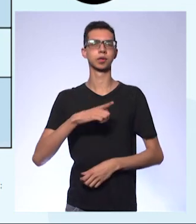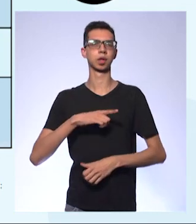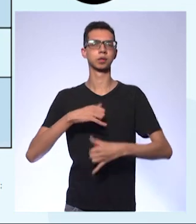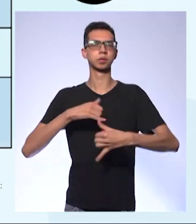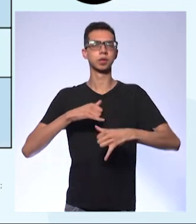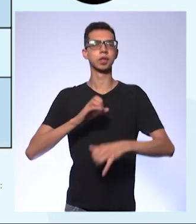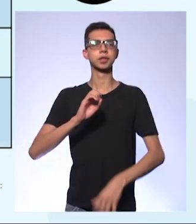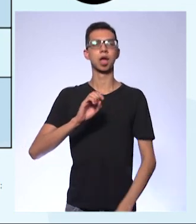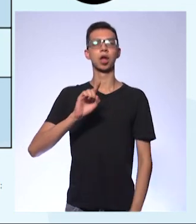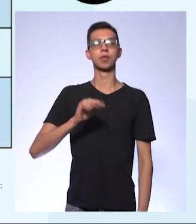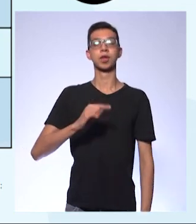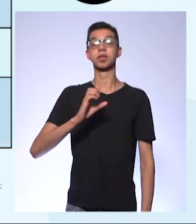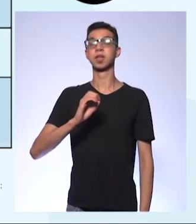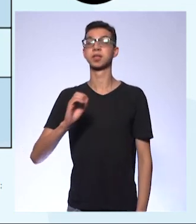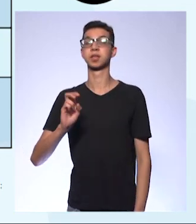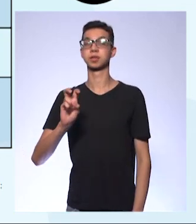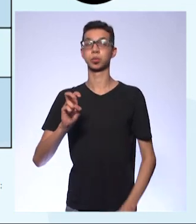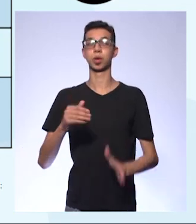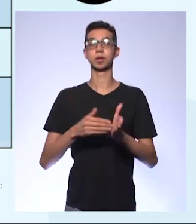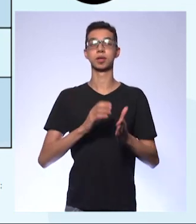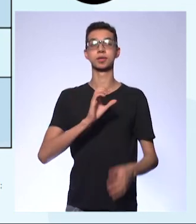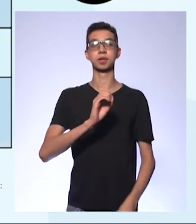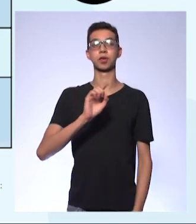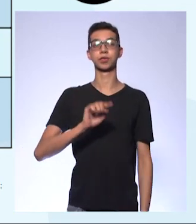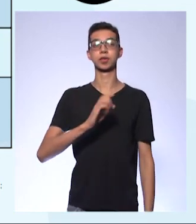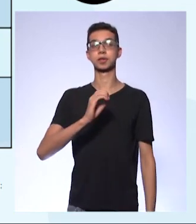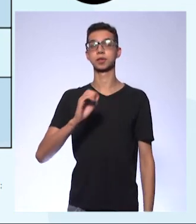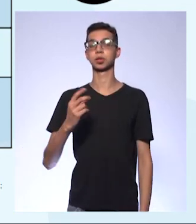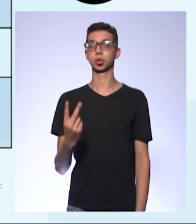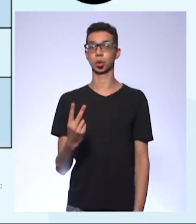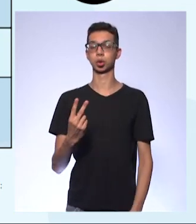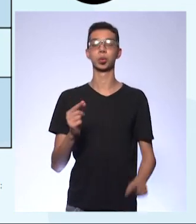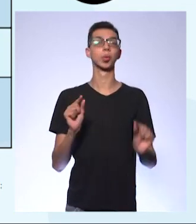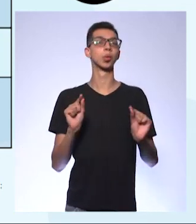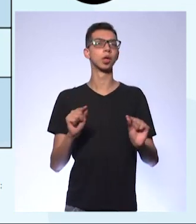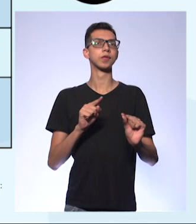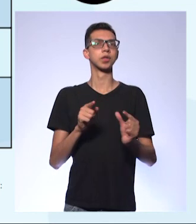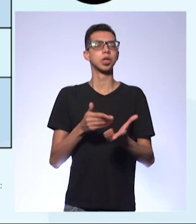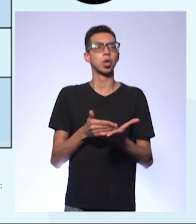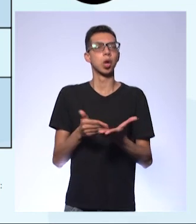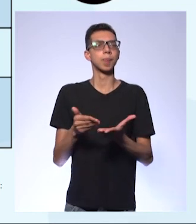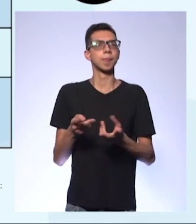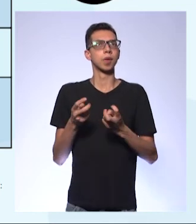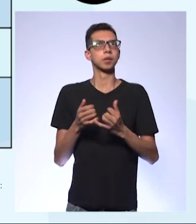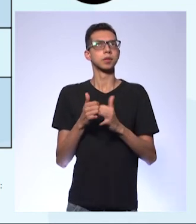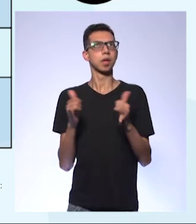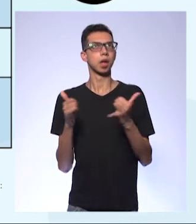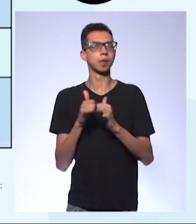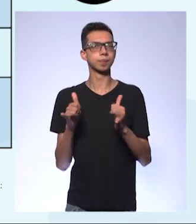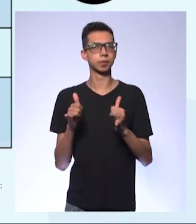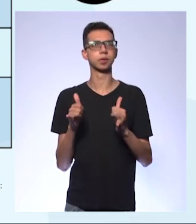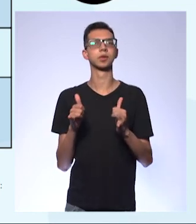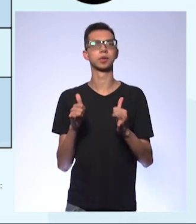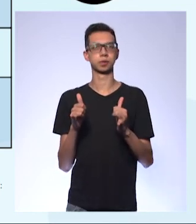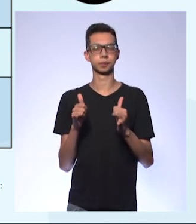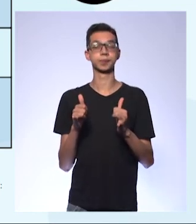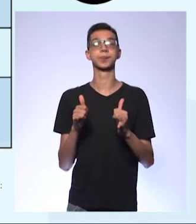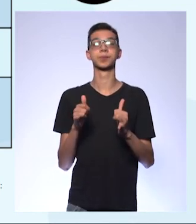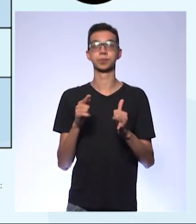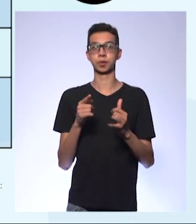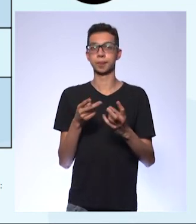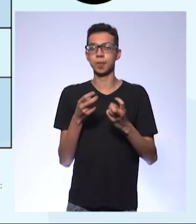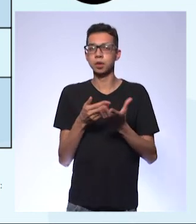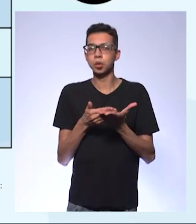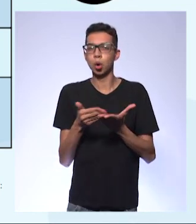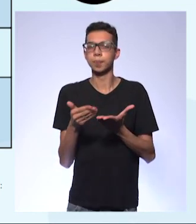de 0,005 a 0,002, é onde você começa a perceber o choque elétrico. Eu quero chamar a atenção para você,